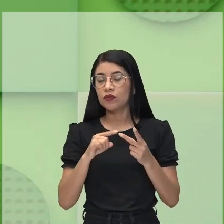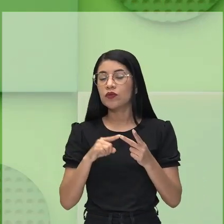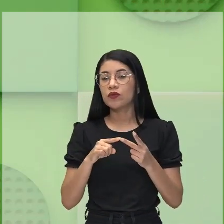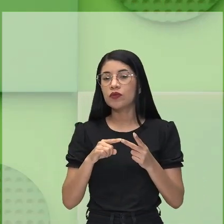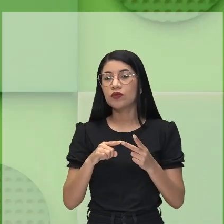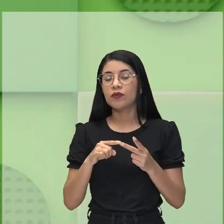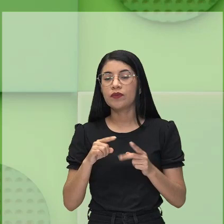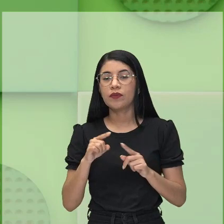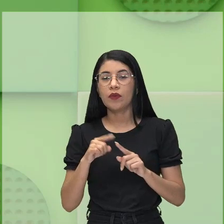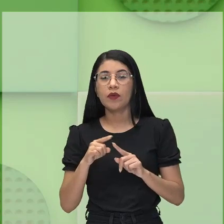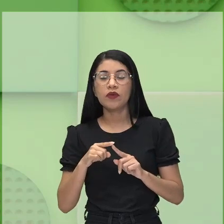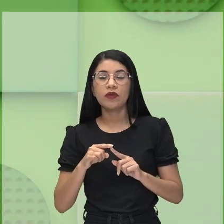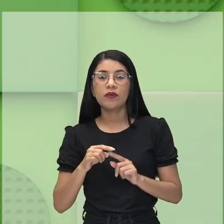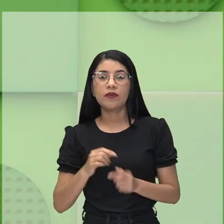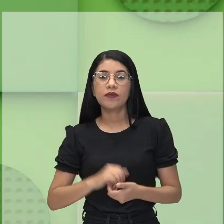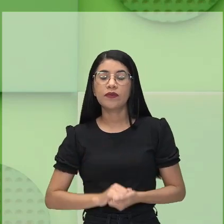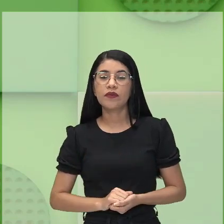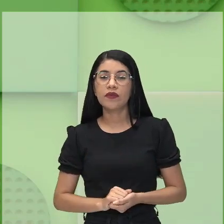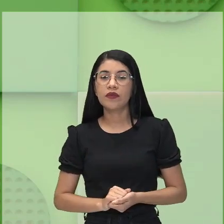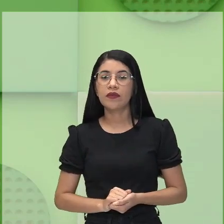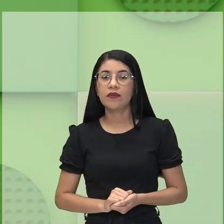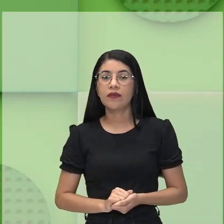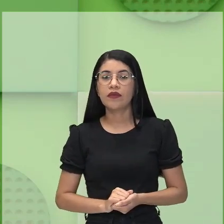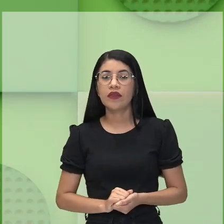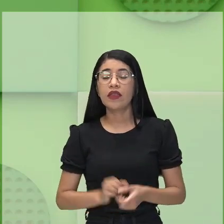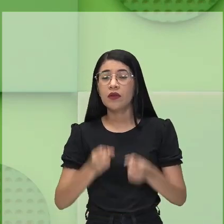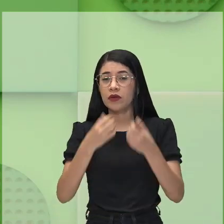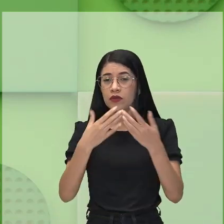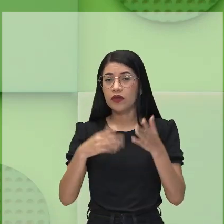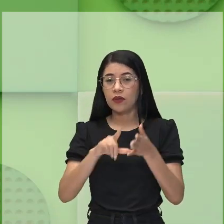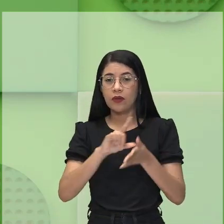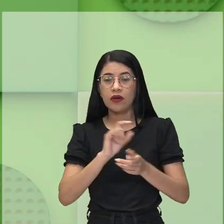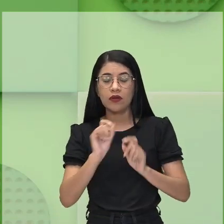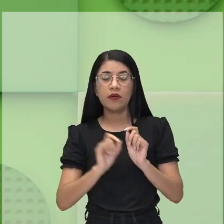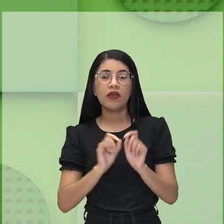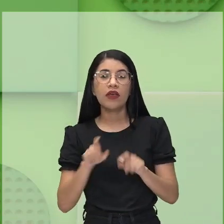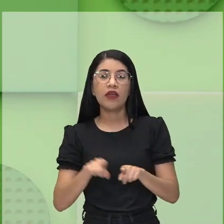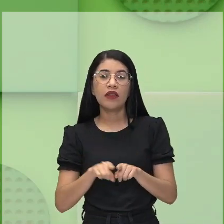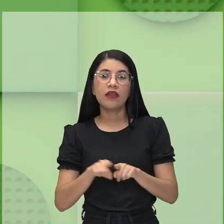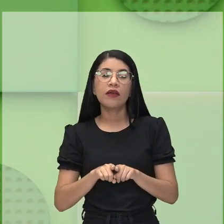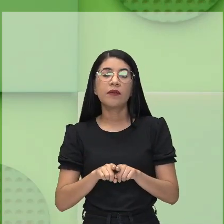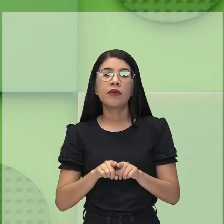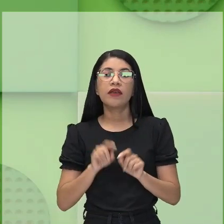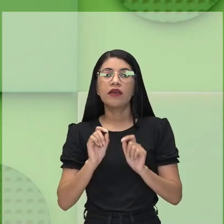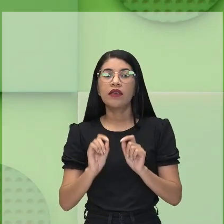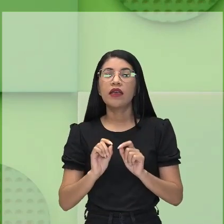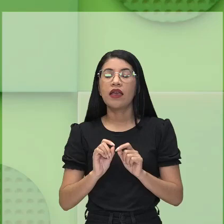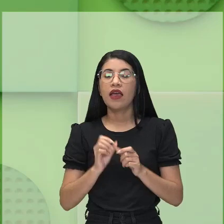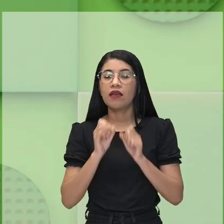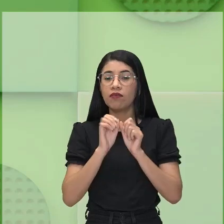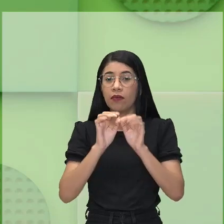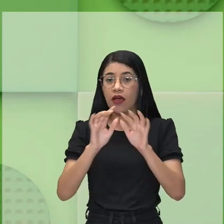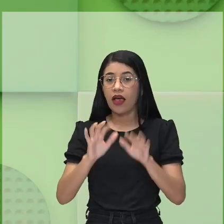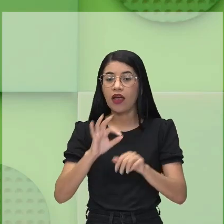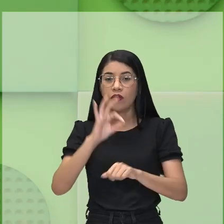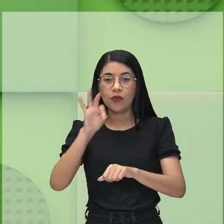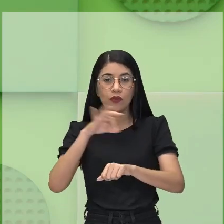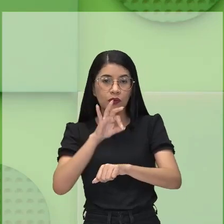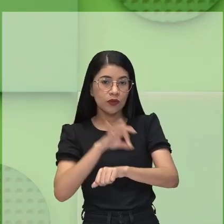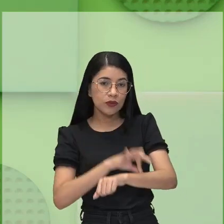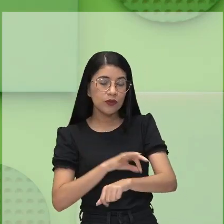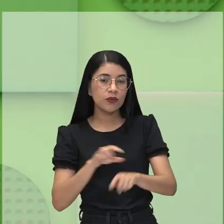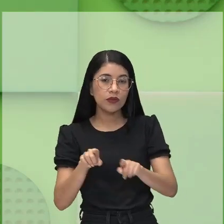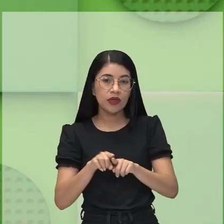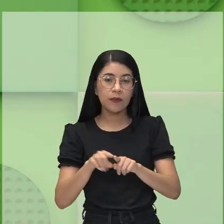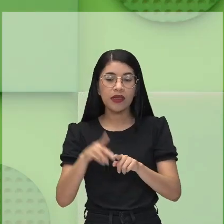é bastante perigoso. E a leishmaniose, como a gente viu, é também transmitida por um mosquito, né? Que é o